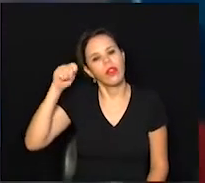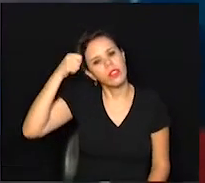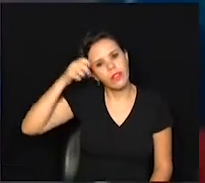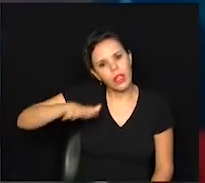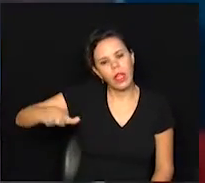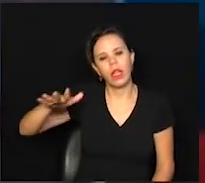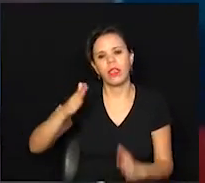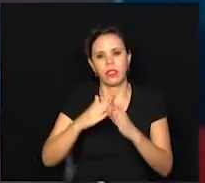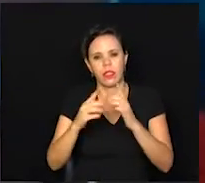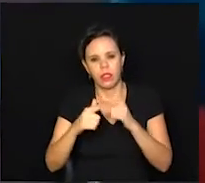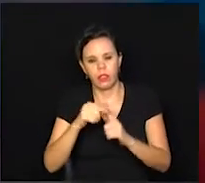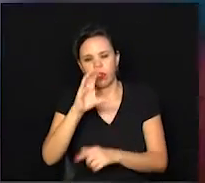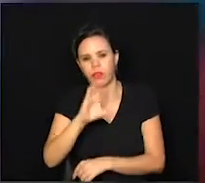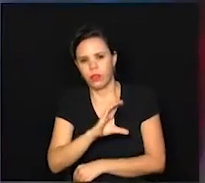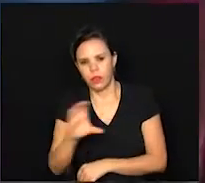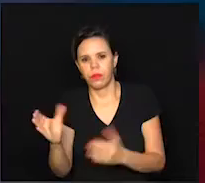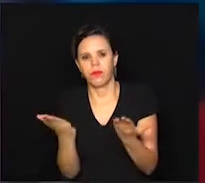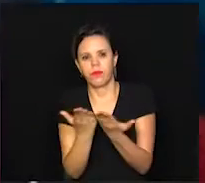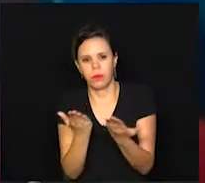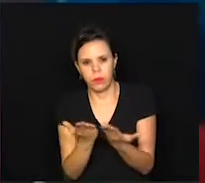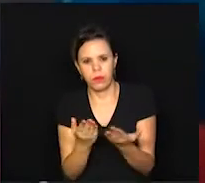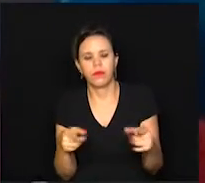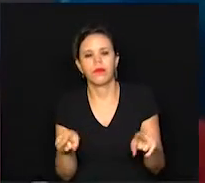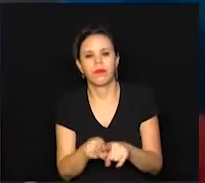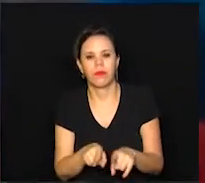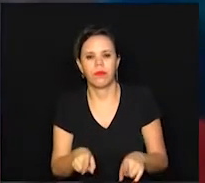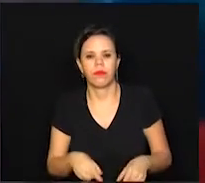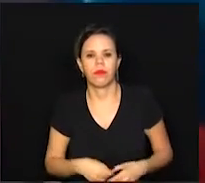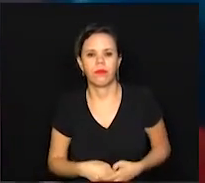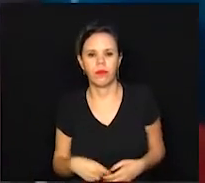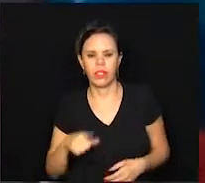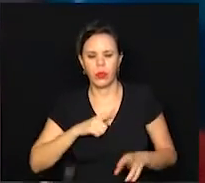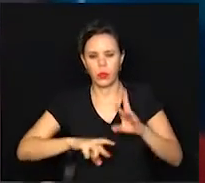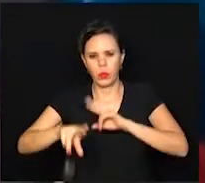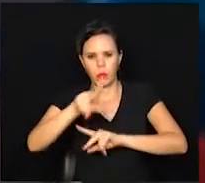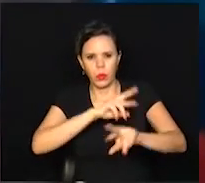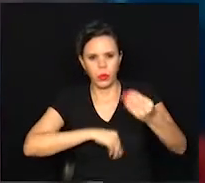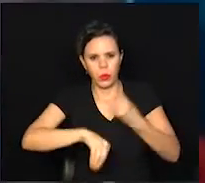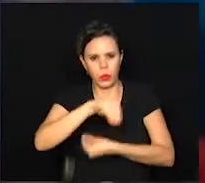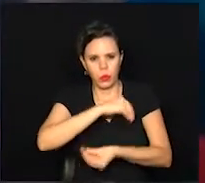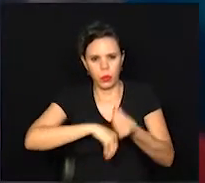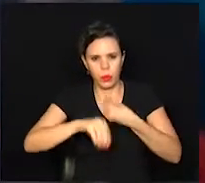igrejas evangélicas. Tínhamos uma pluralidade, né, uma